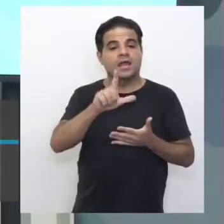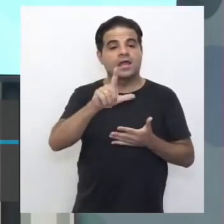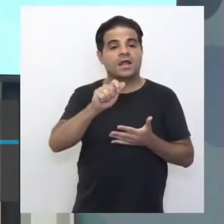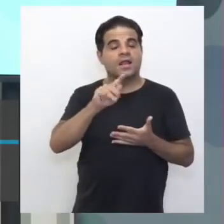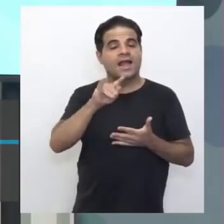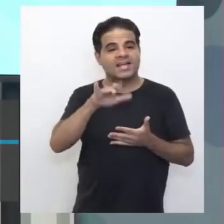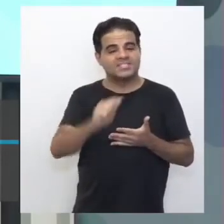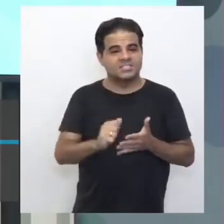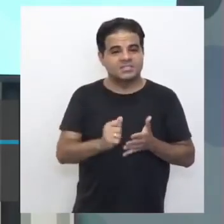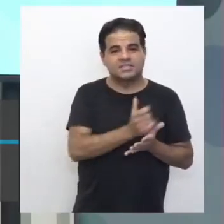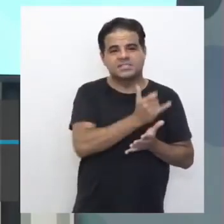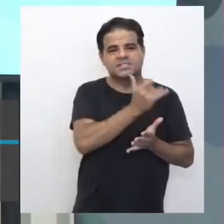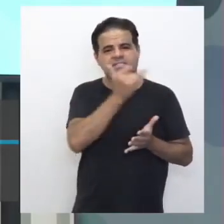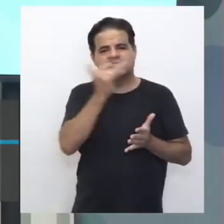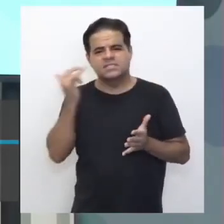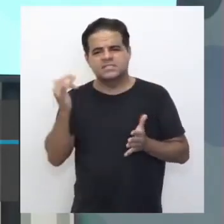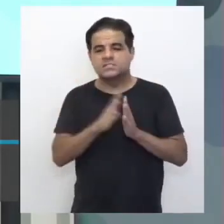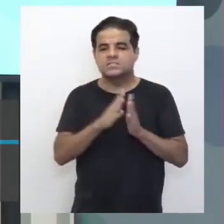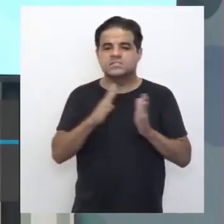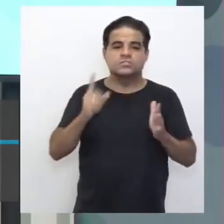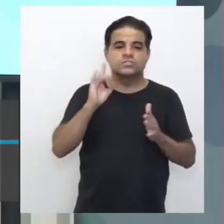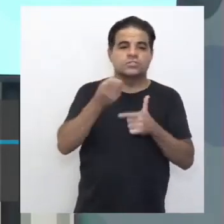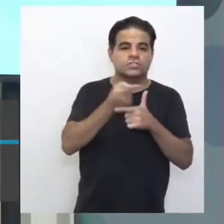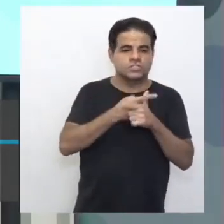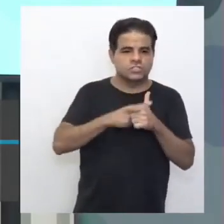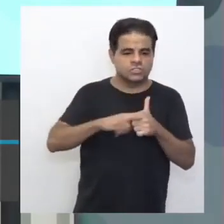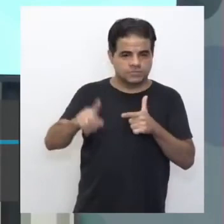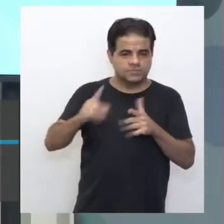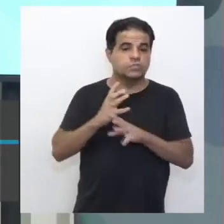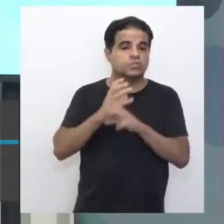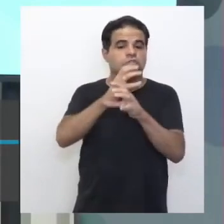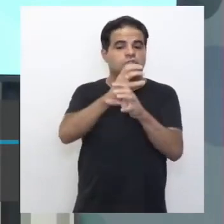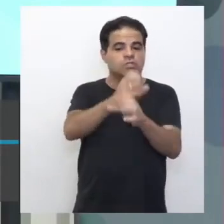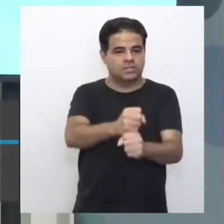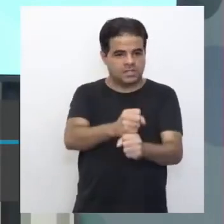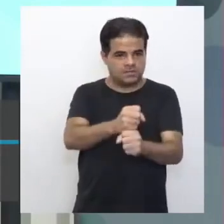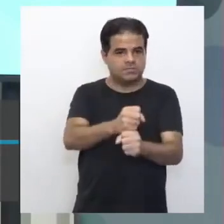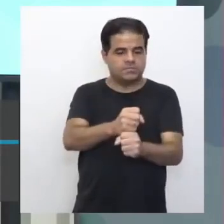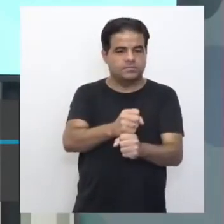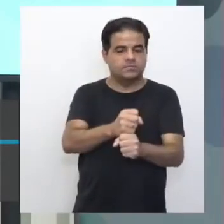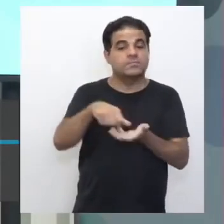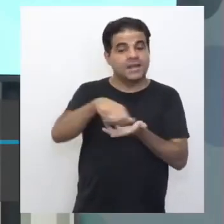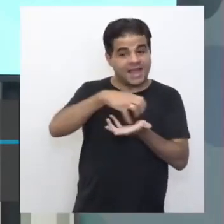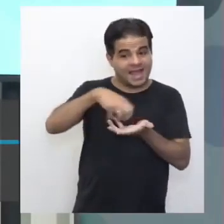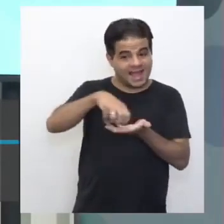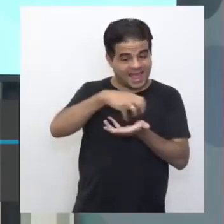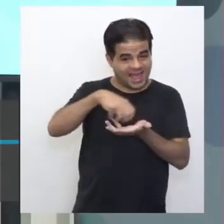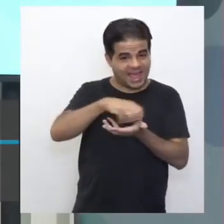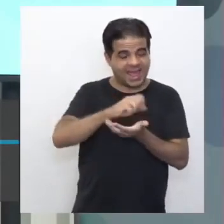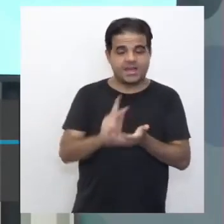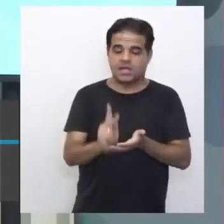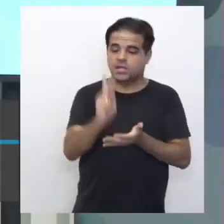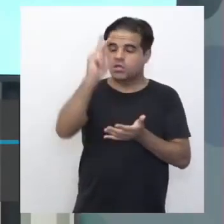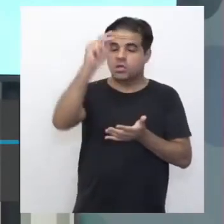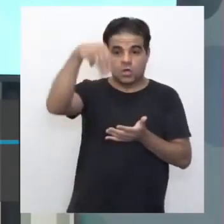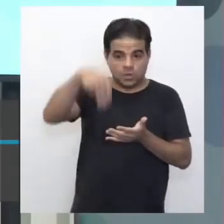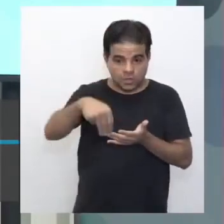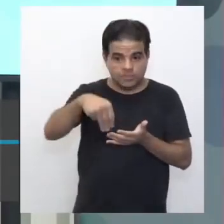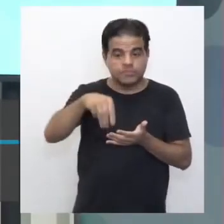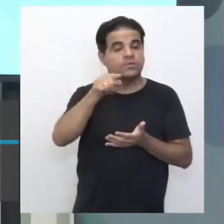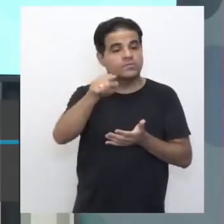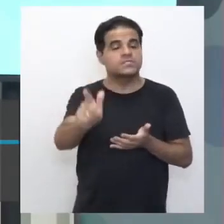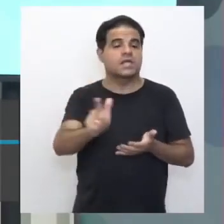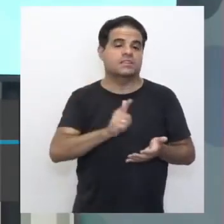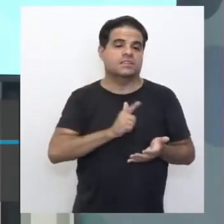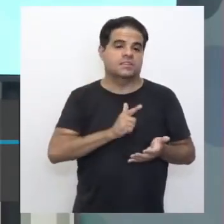a densidade demográfica, é só dividir o total da população pela área, né? De quilômetros quadrados, e aí você tem,